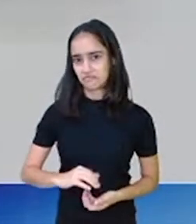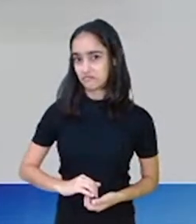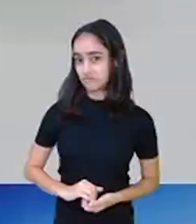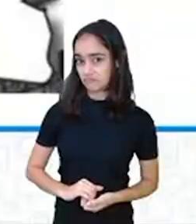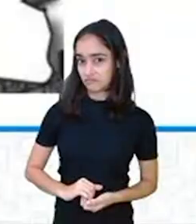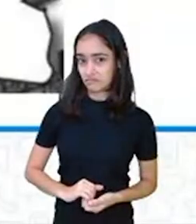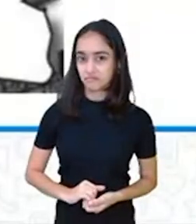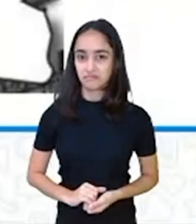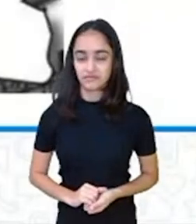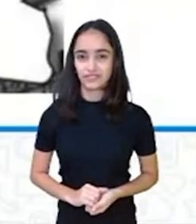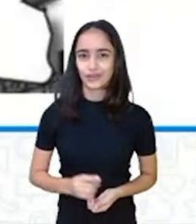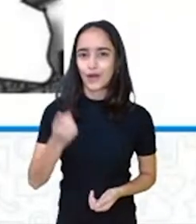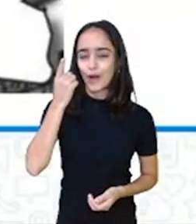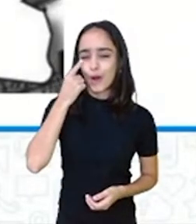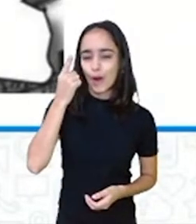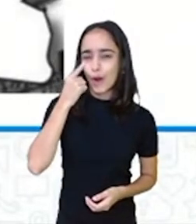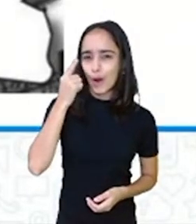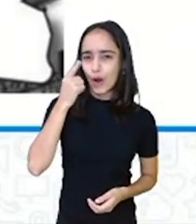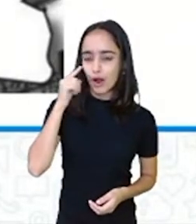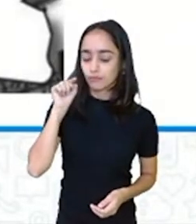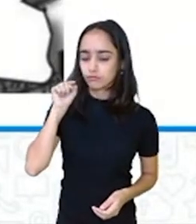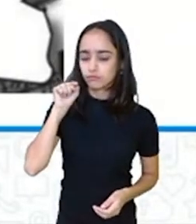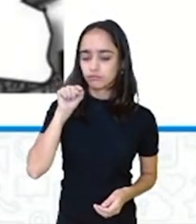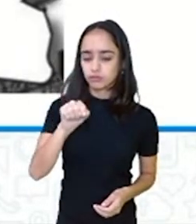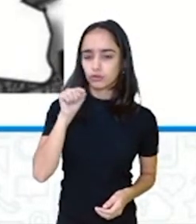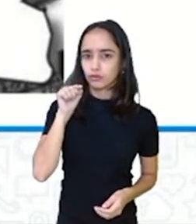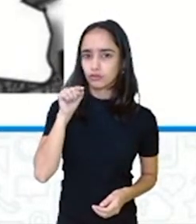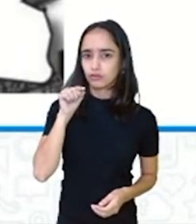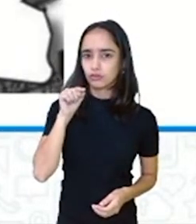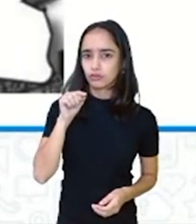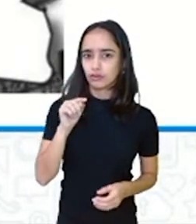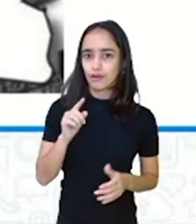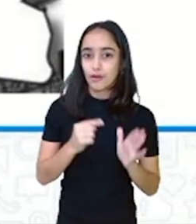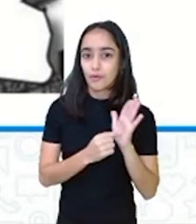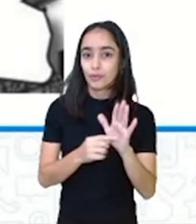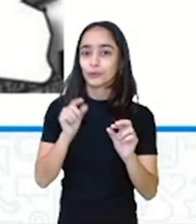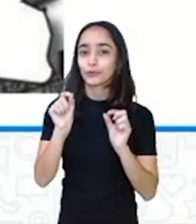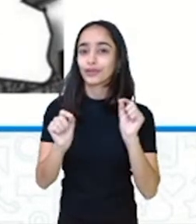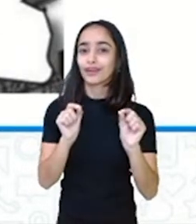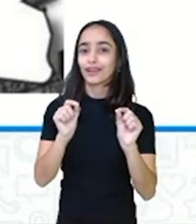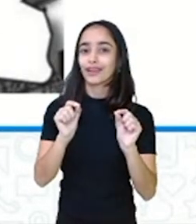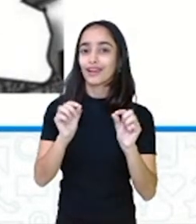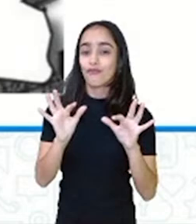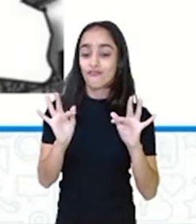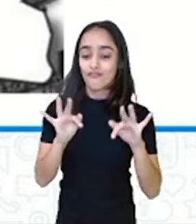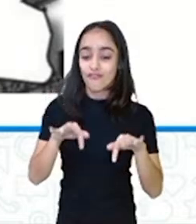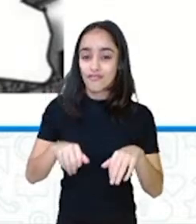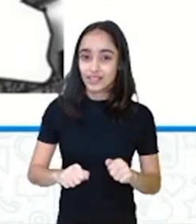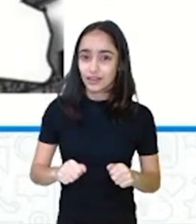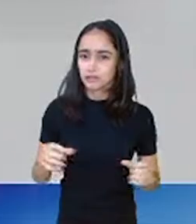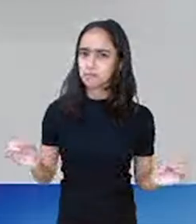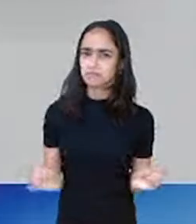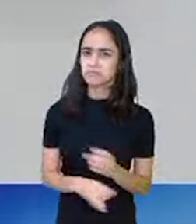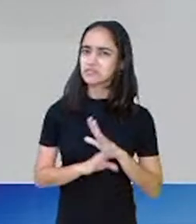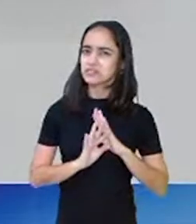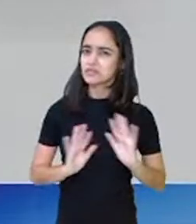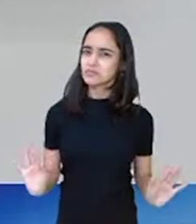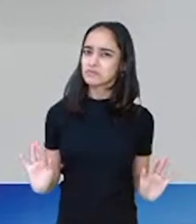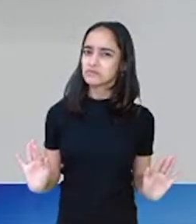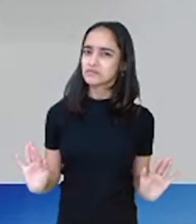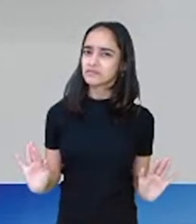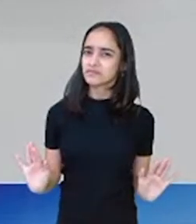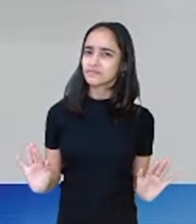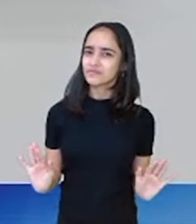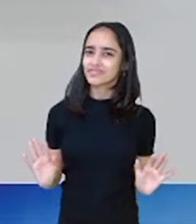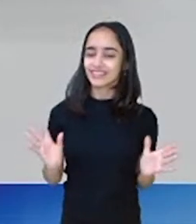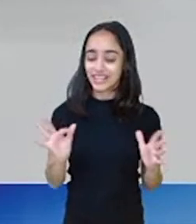Olha aí o ponto final indicando o fim, que teve aí um ponto aí, terminou